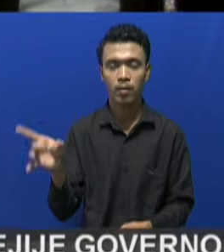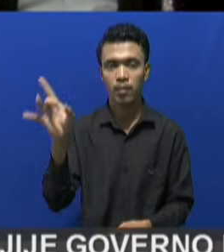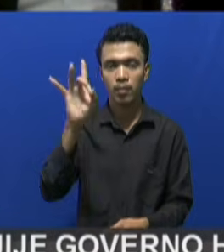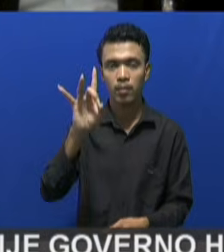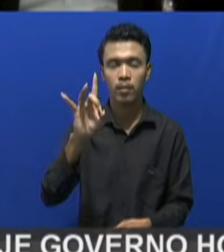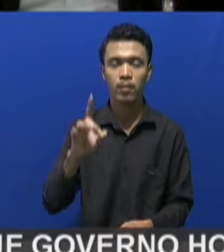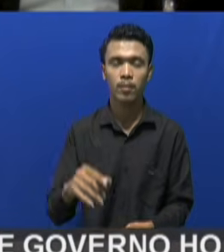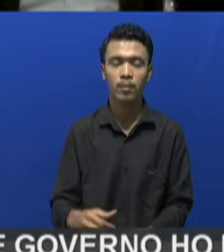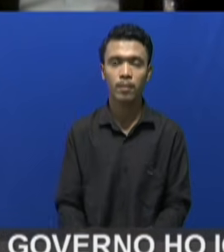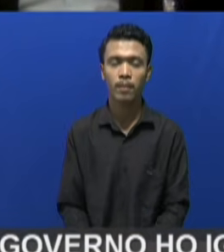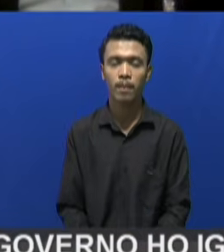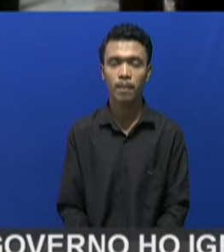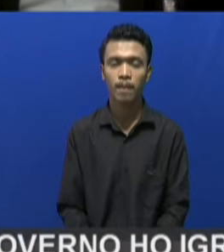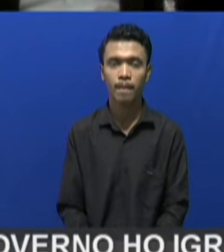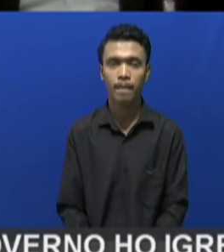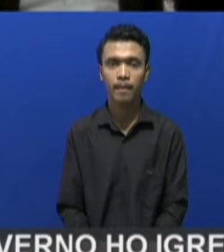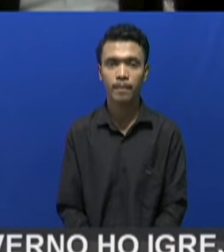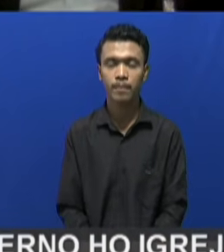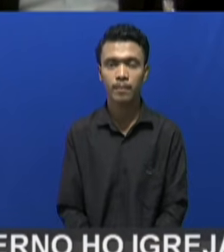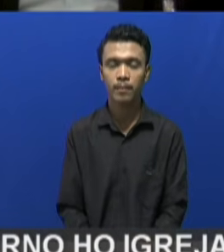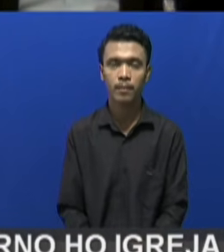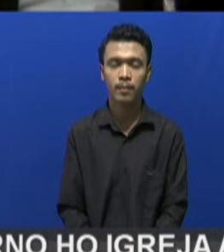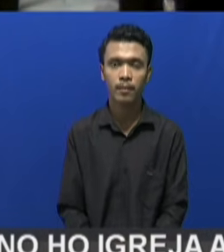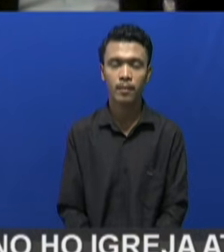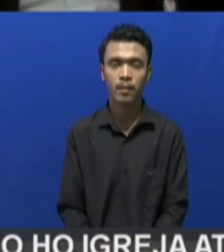54.688 beneficiários. Os tutores,